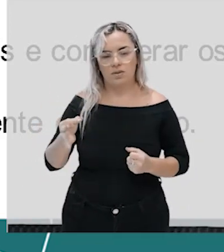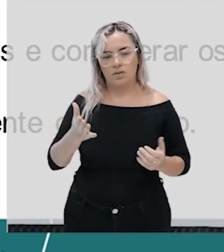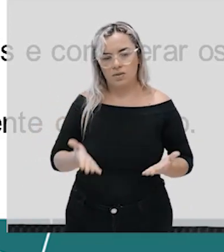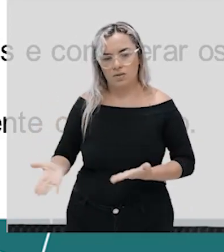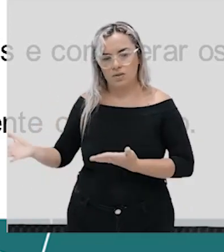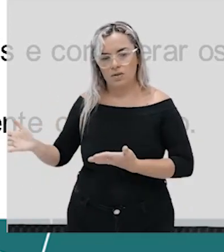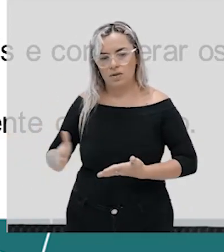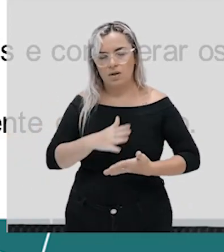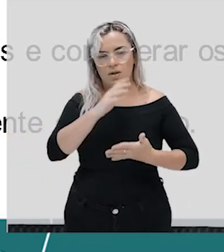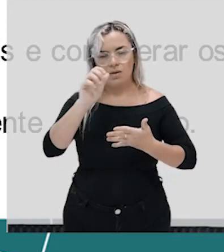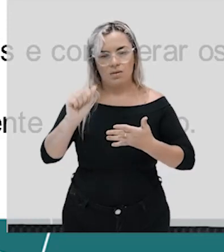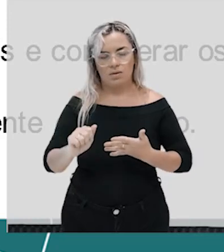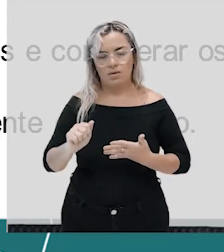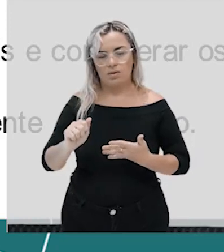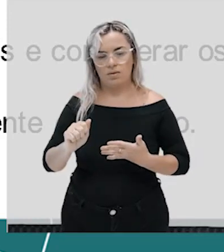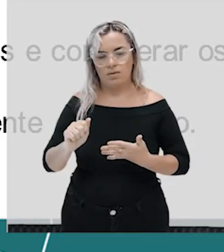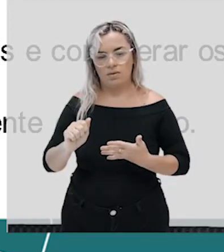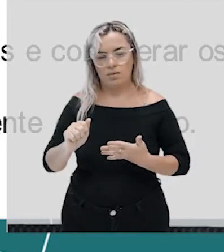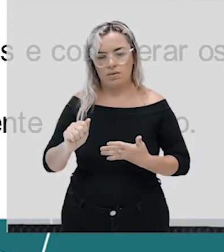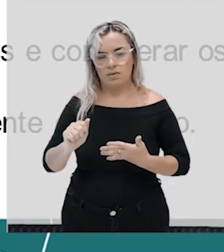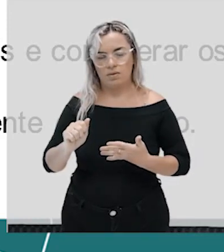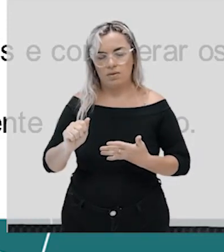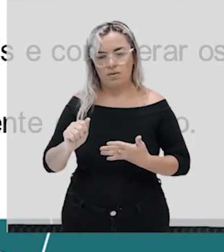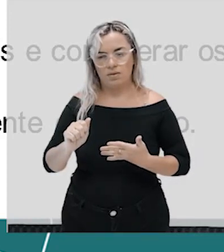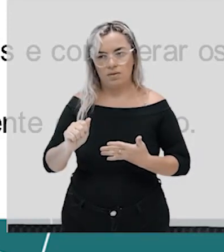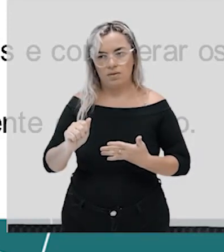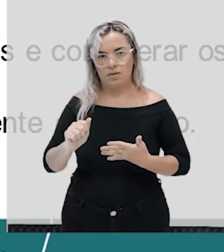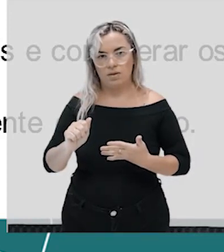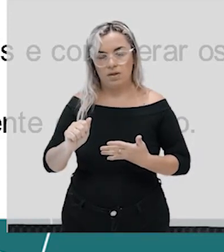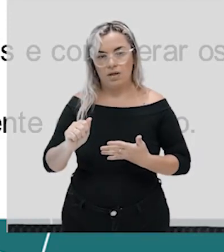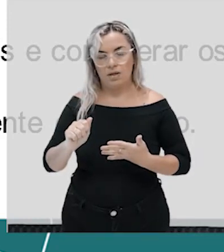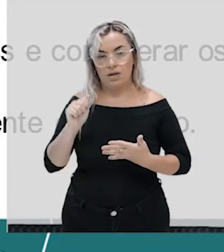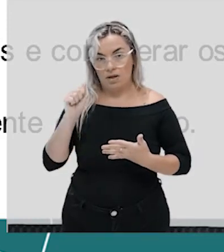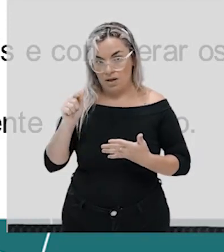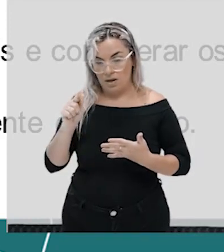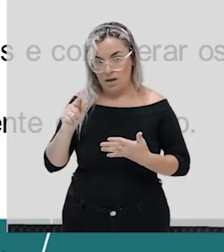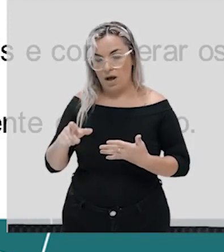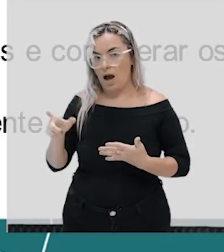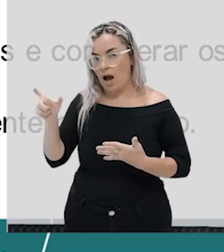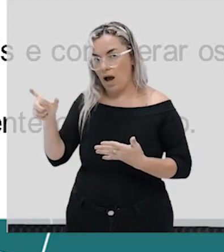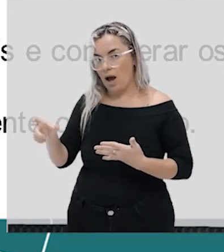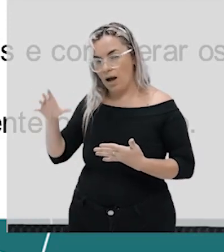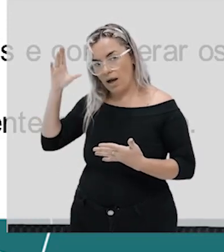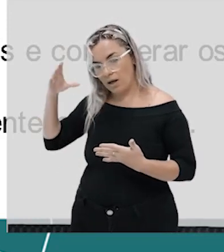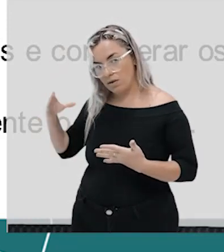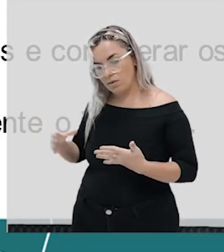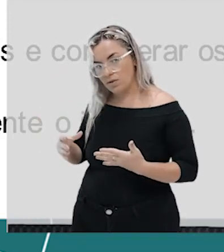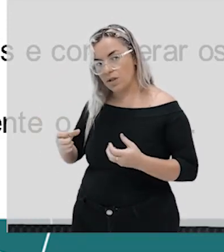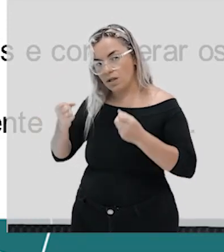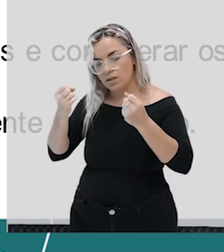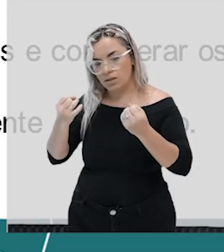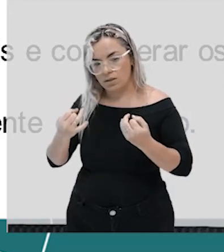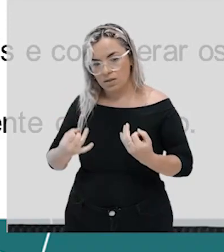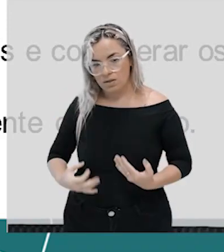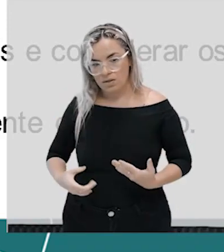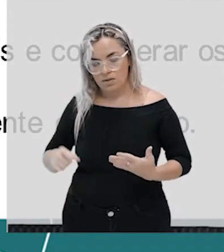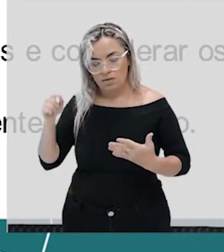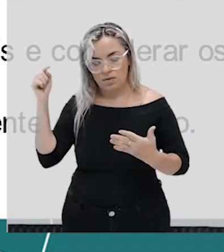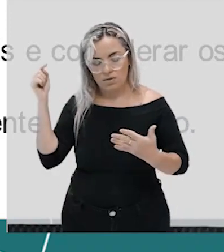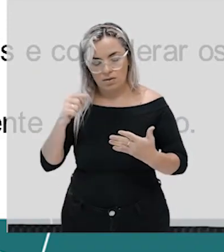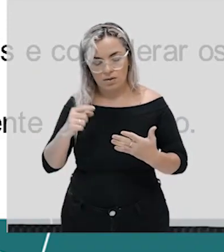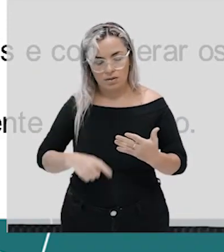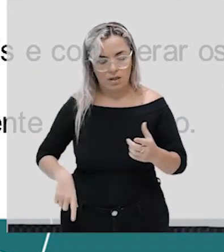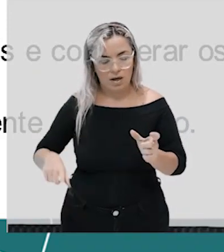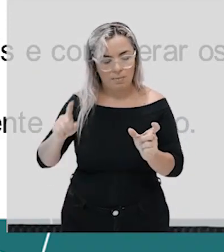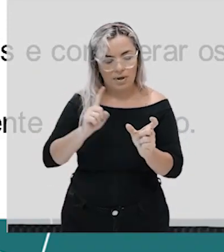Se fazer dia, eu estou falando no infinitivo, tá? Não estou errando, não. Se fazer dias frios no